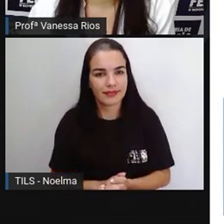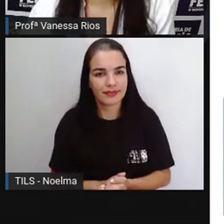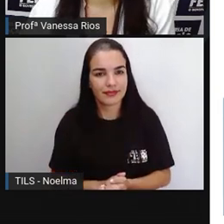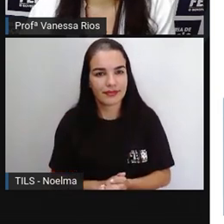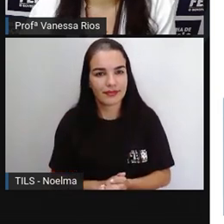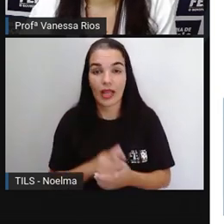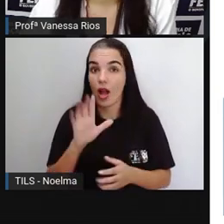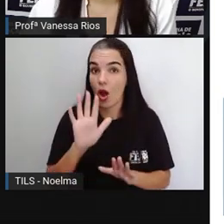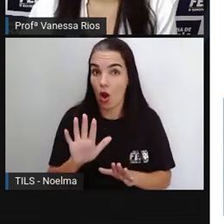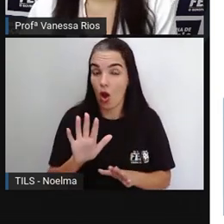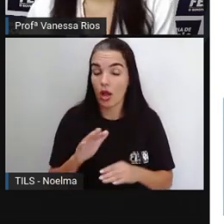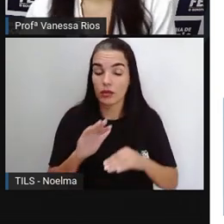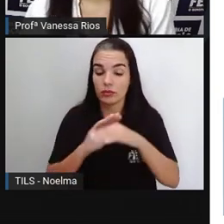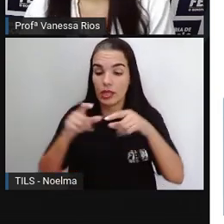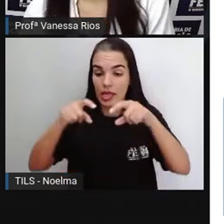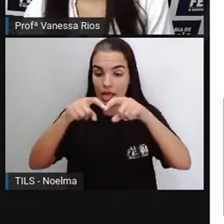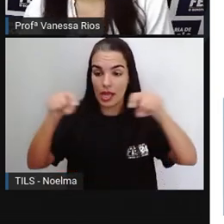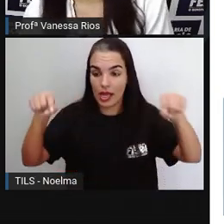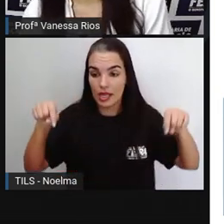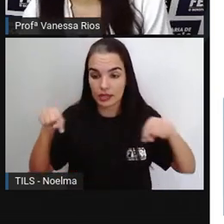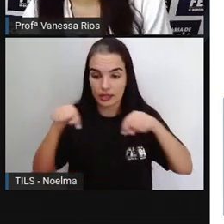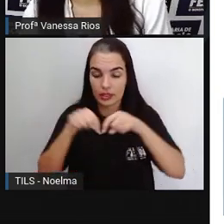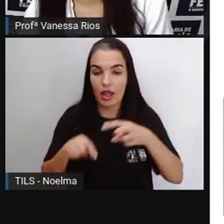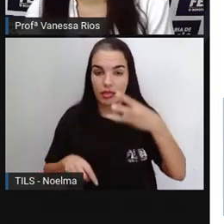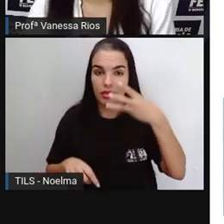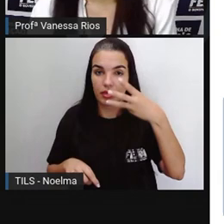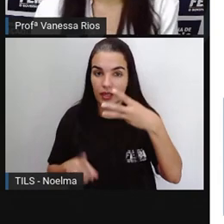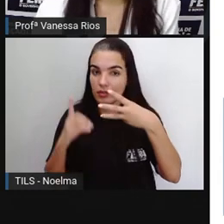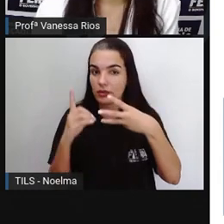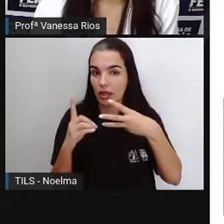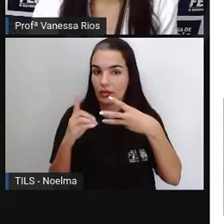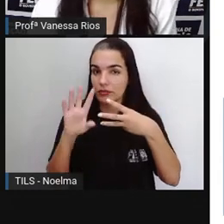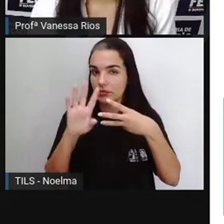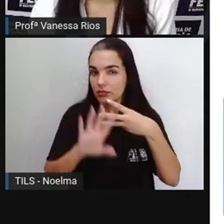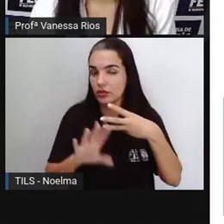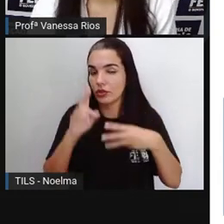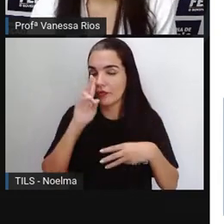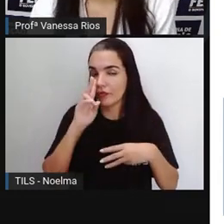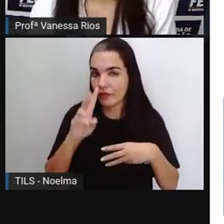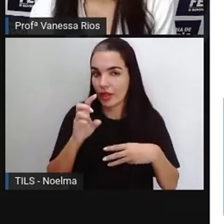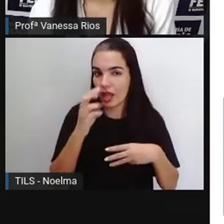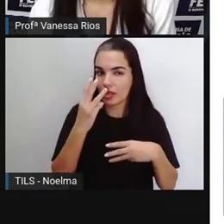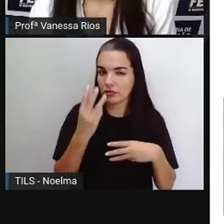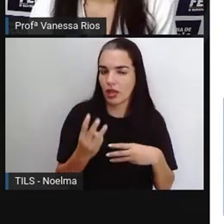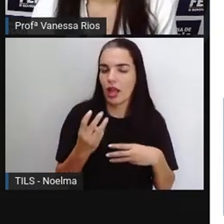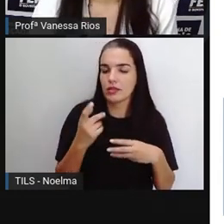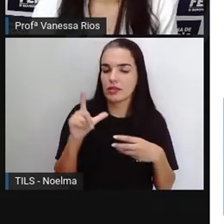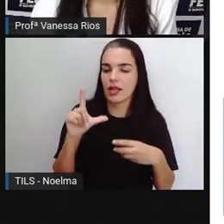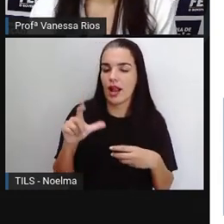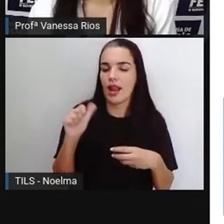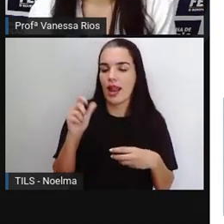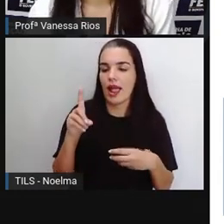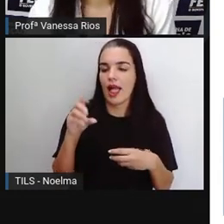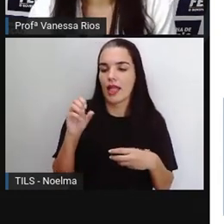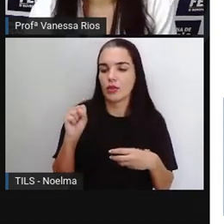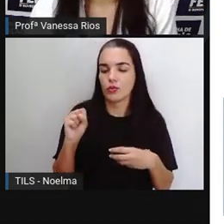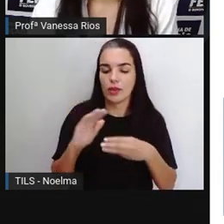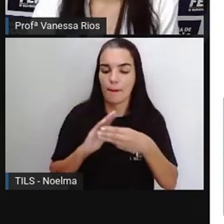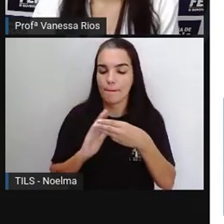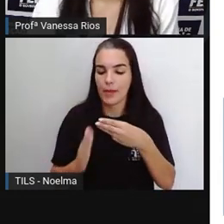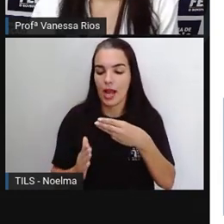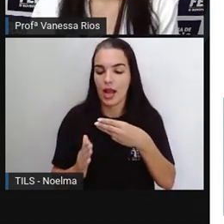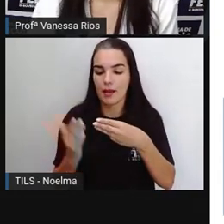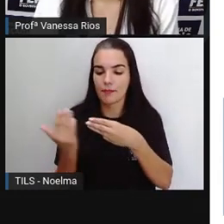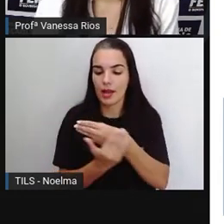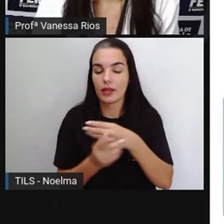figura bidimensional, é uma figura tridimensional, porque a gente já consegue perceber não só aí a largura e a altura, a gente